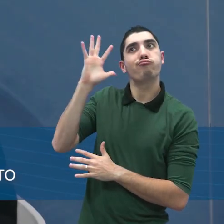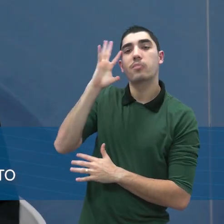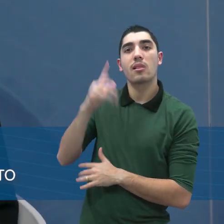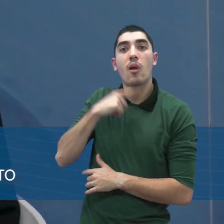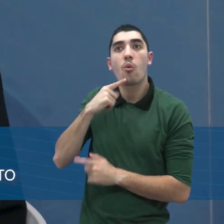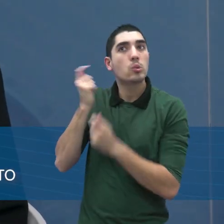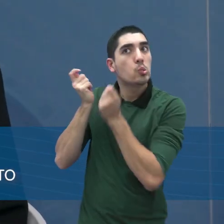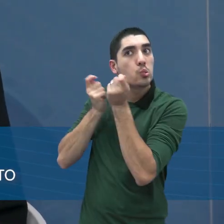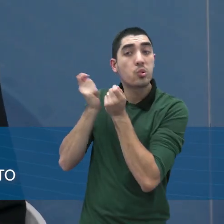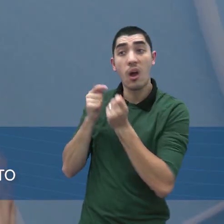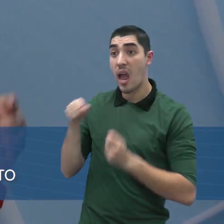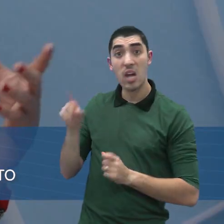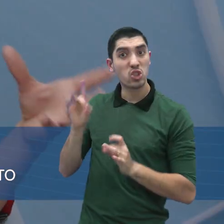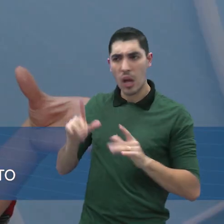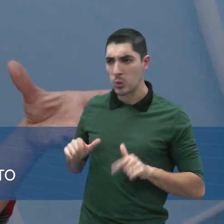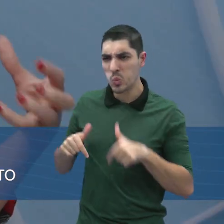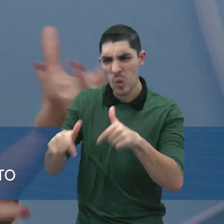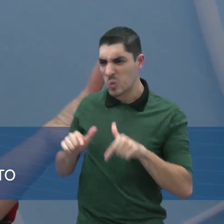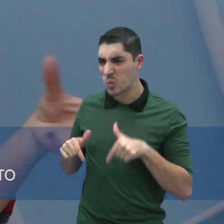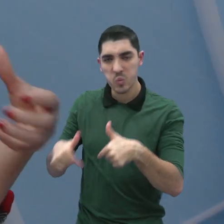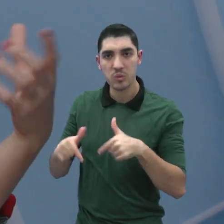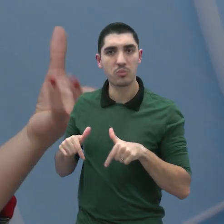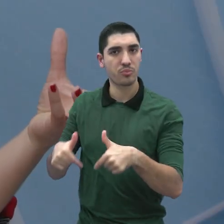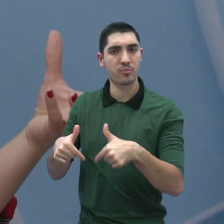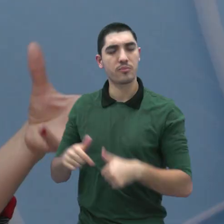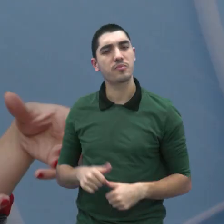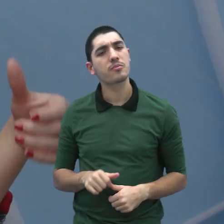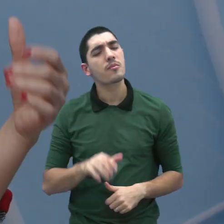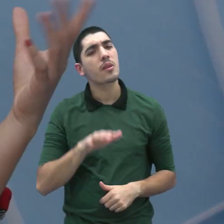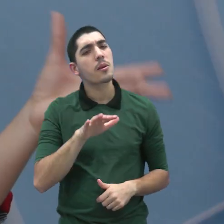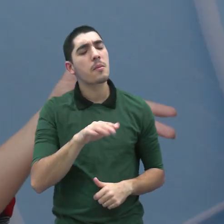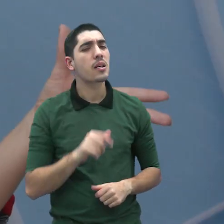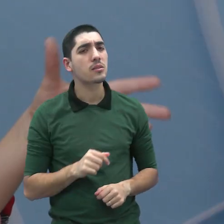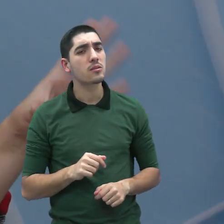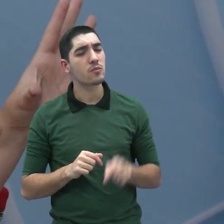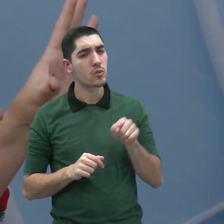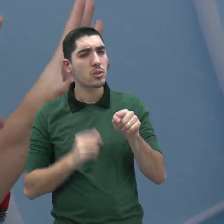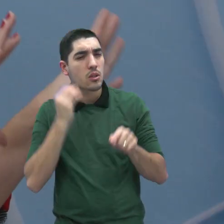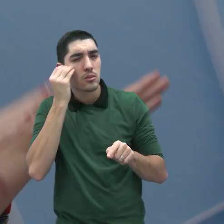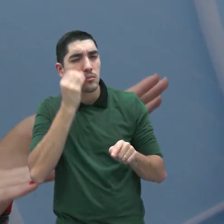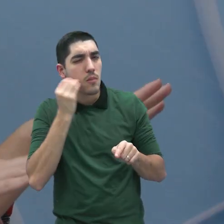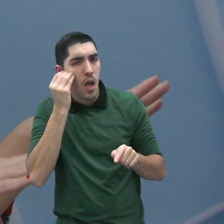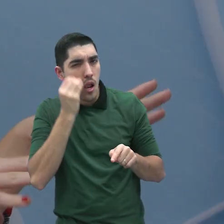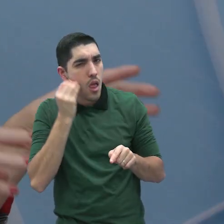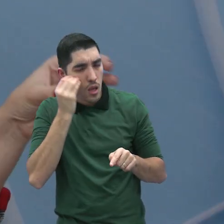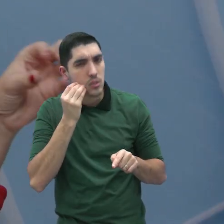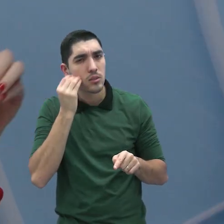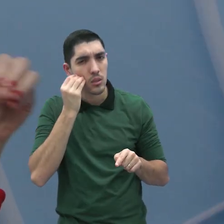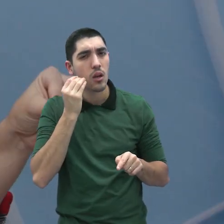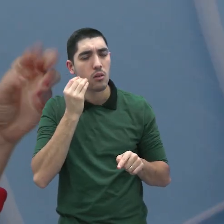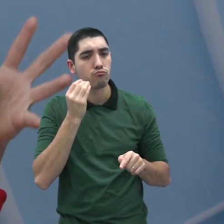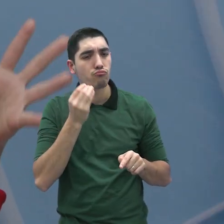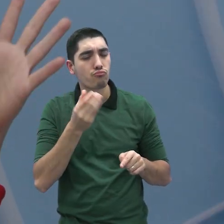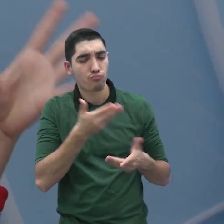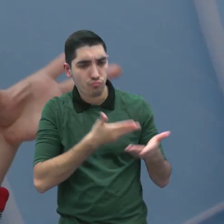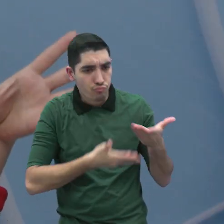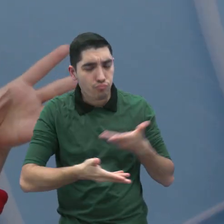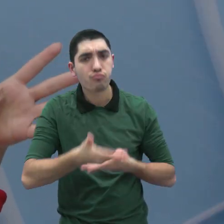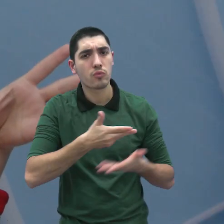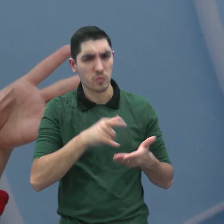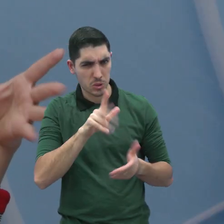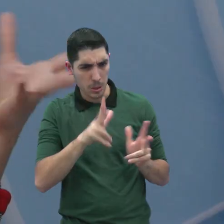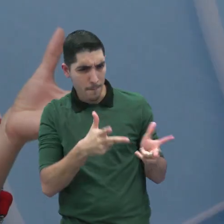ela só reage. E aí, você na sua vivência de consultório, vivência clínica, você tem percebido